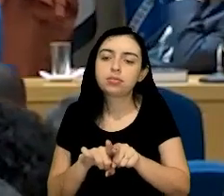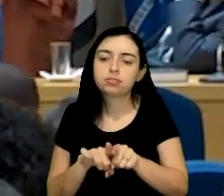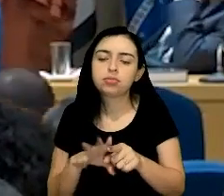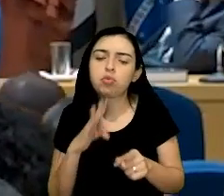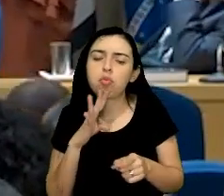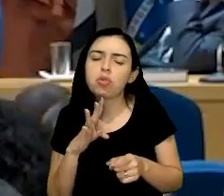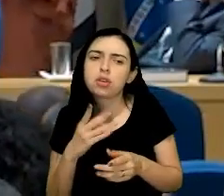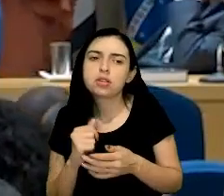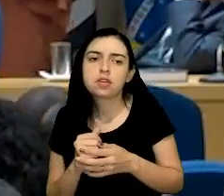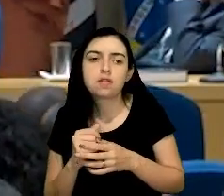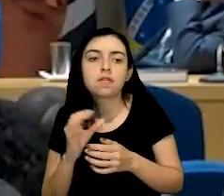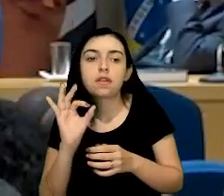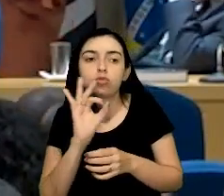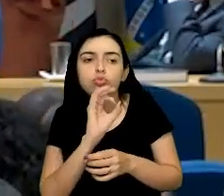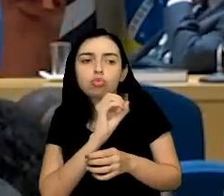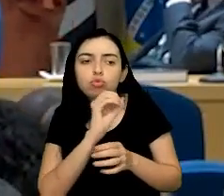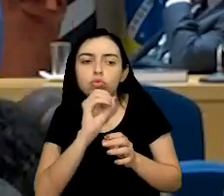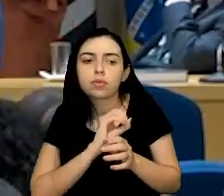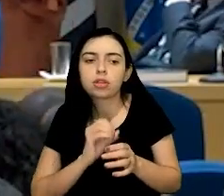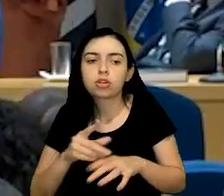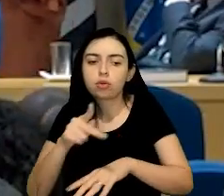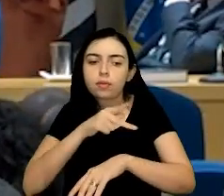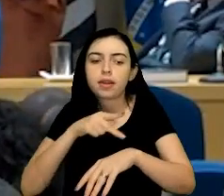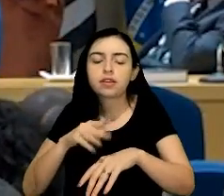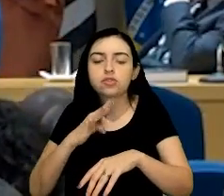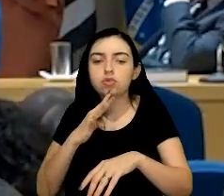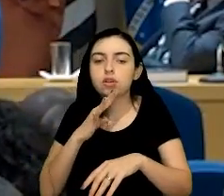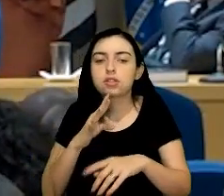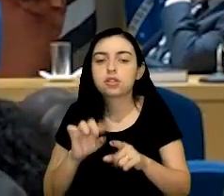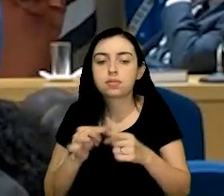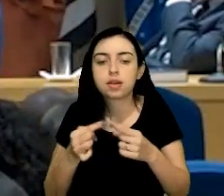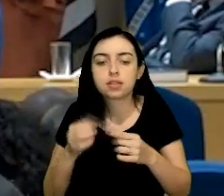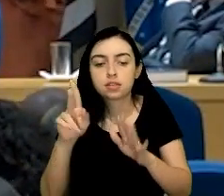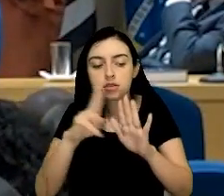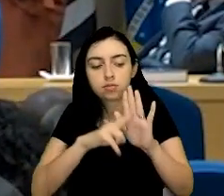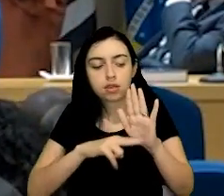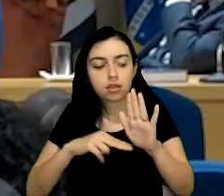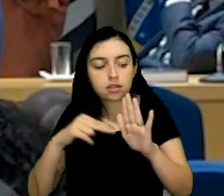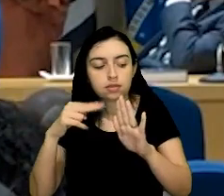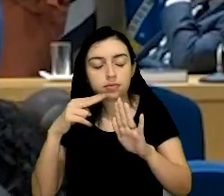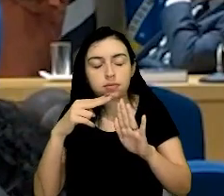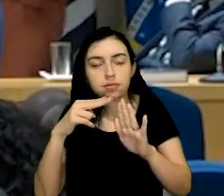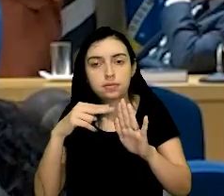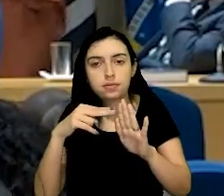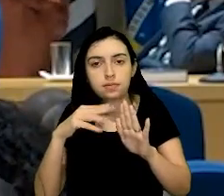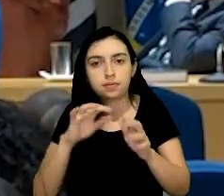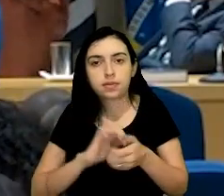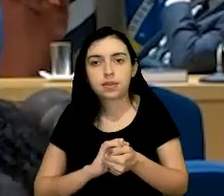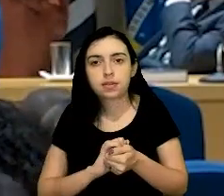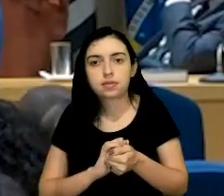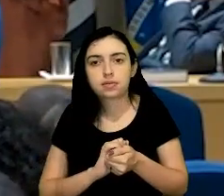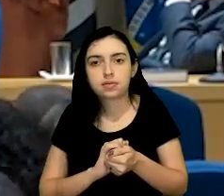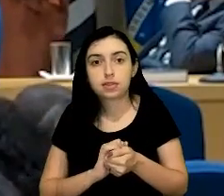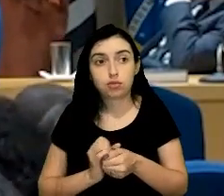bolinhas dos países dos reconhecidos. Agora, esse mapa não. A gente quer fazer surpresa e não